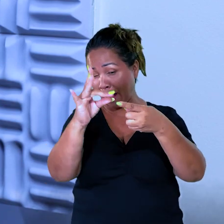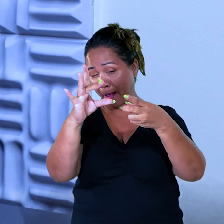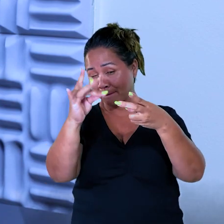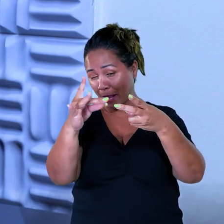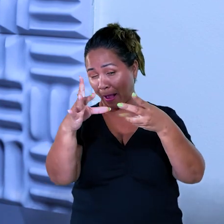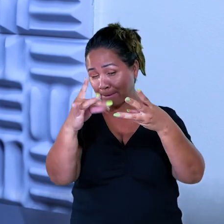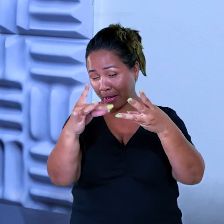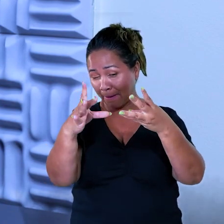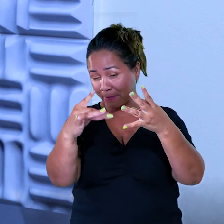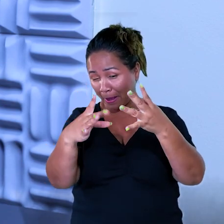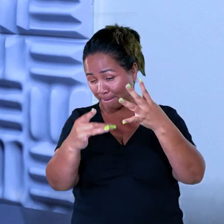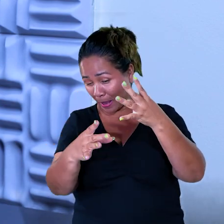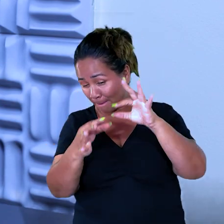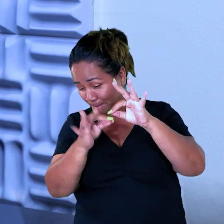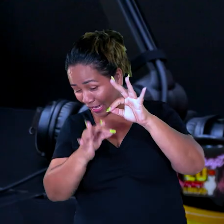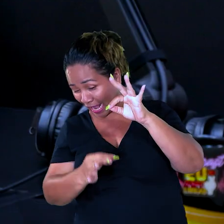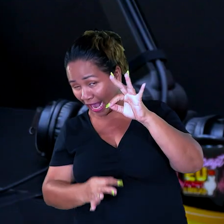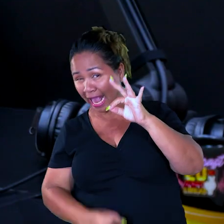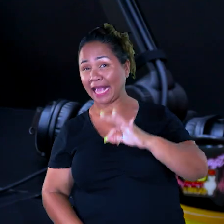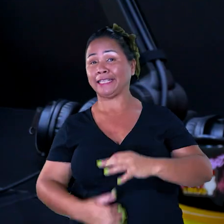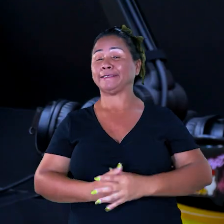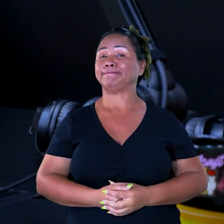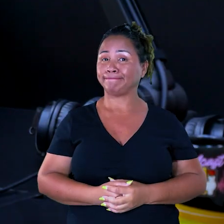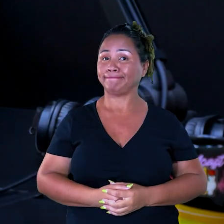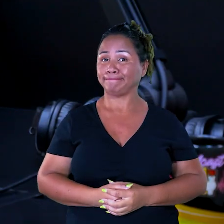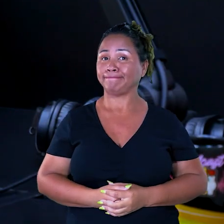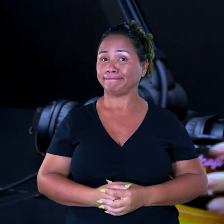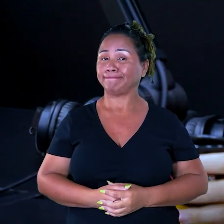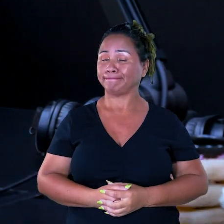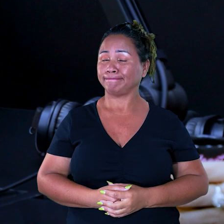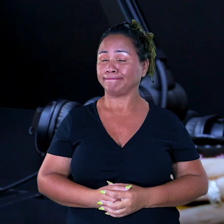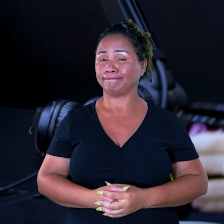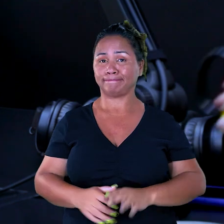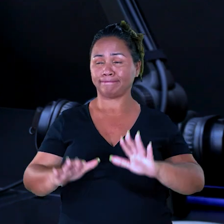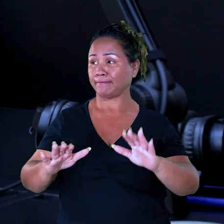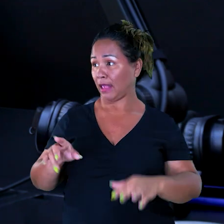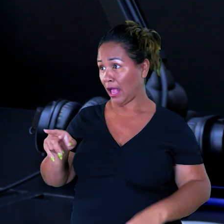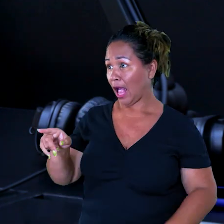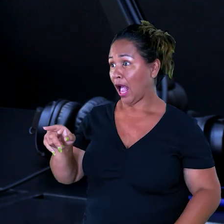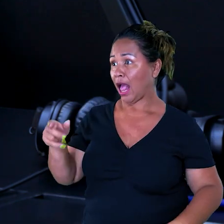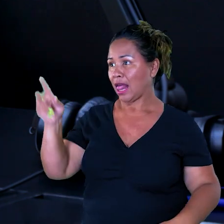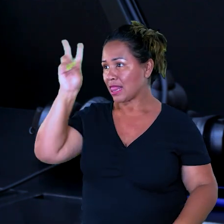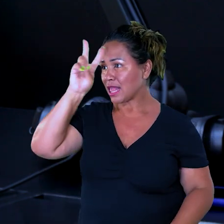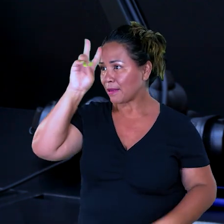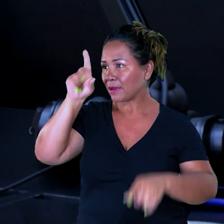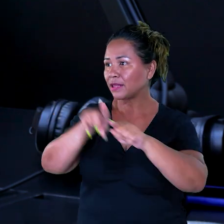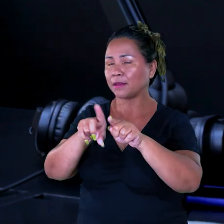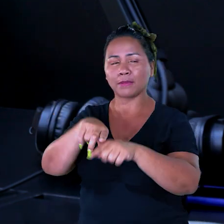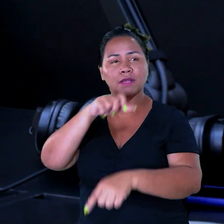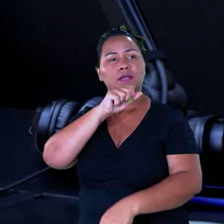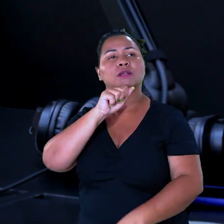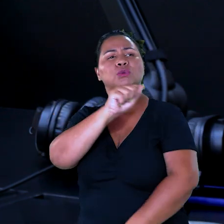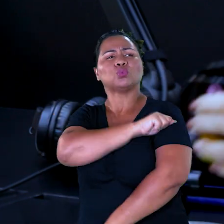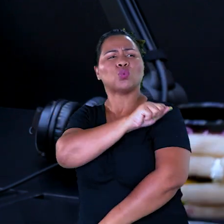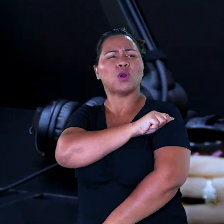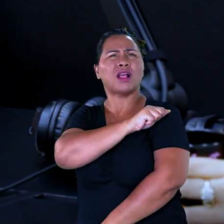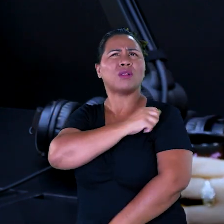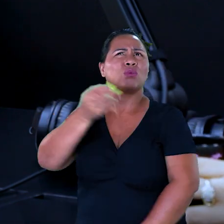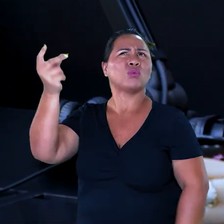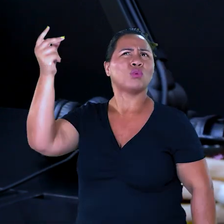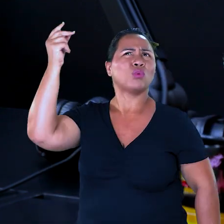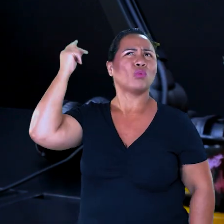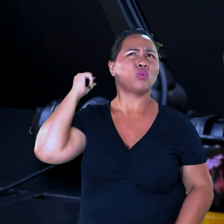para que eles entendessem. Olha isso. E você me fez lembrar, Aline, também de uma aluna que eu dei aula, que ela estuda em